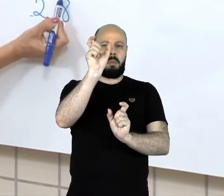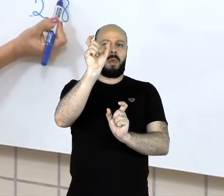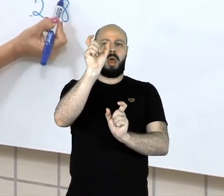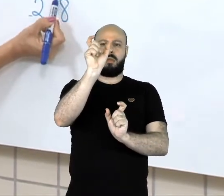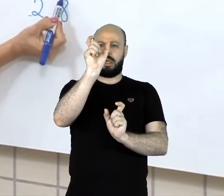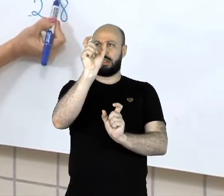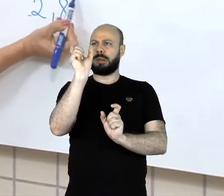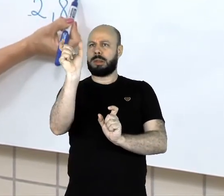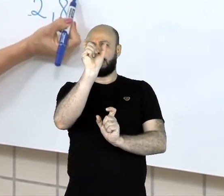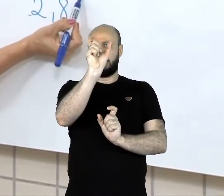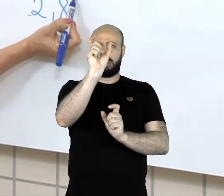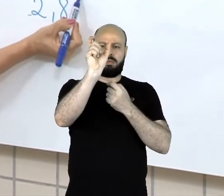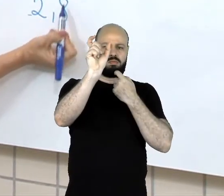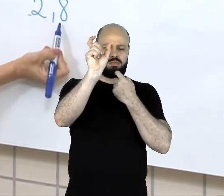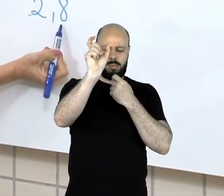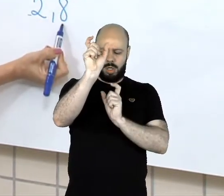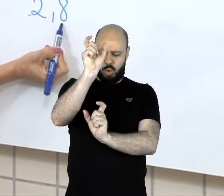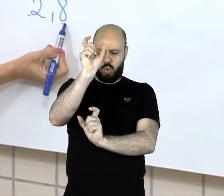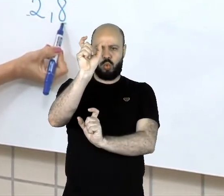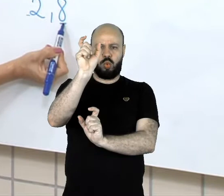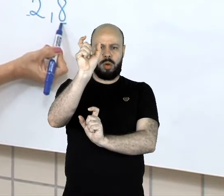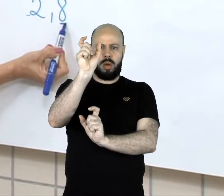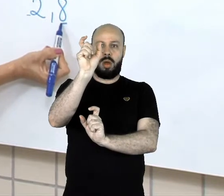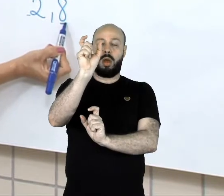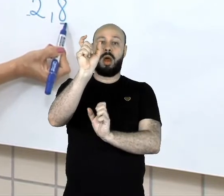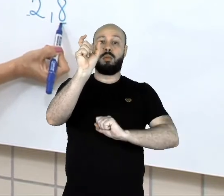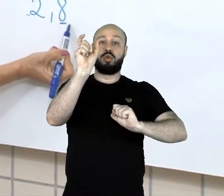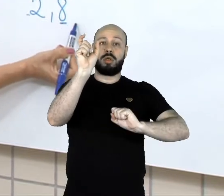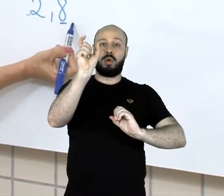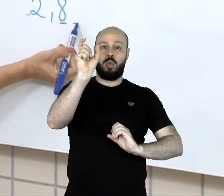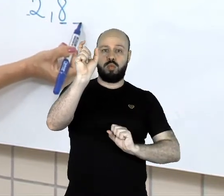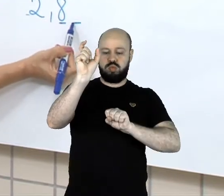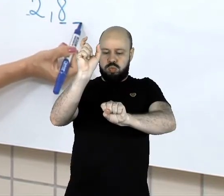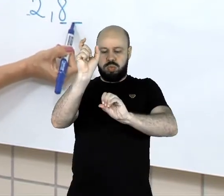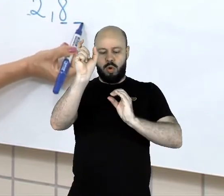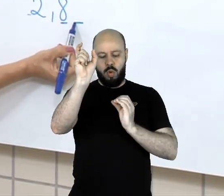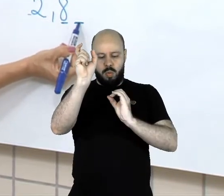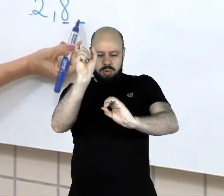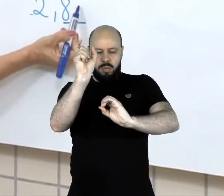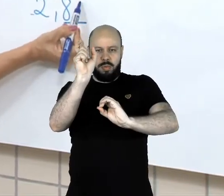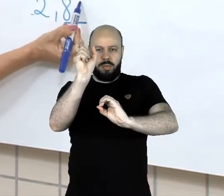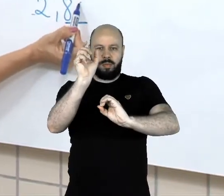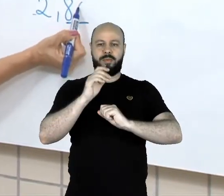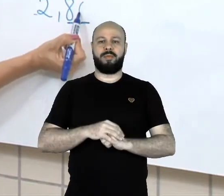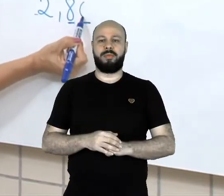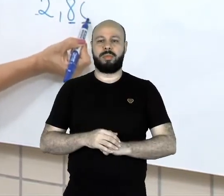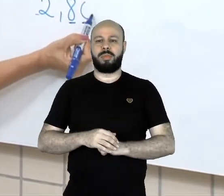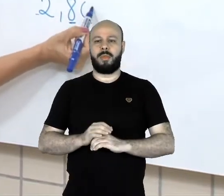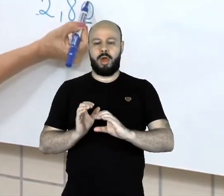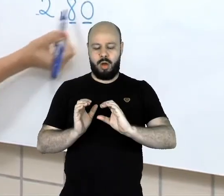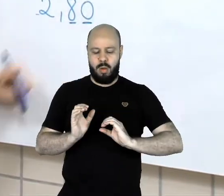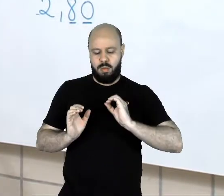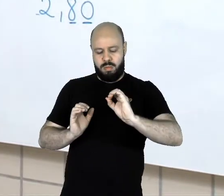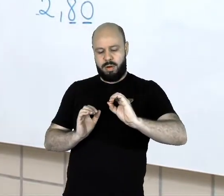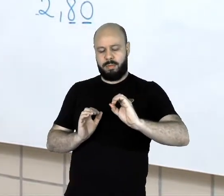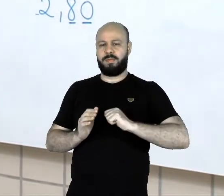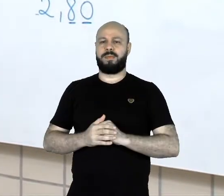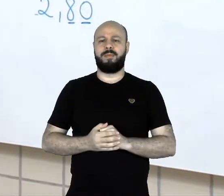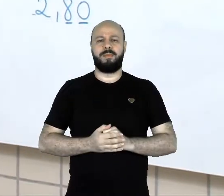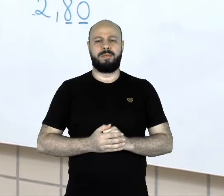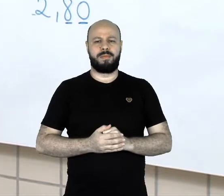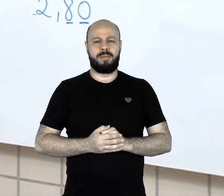eu tenho 2 casas depois da vírgula, aqui eu tenho só 1. Então, eu tenho que completar aqui, ó, com